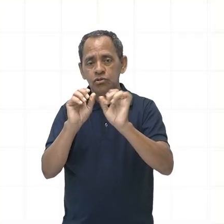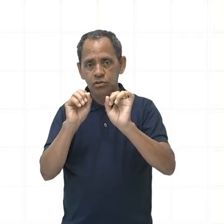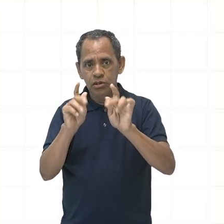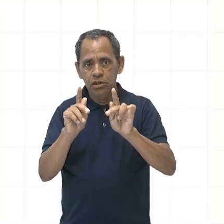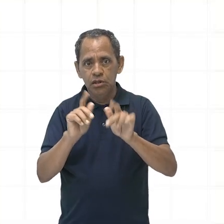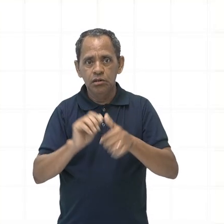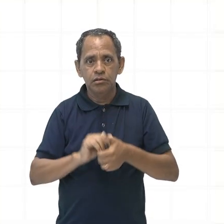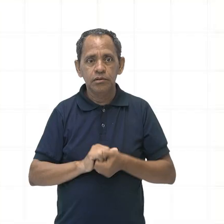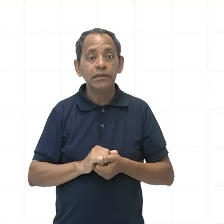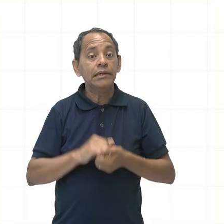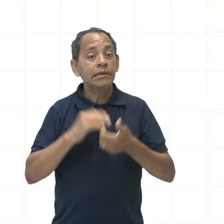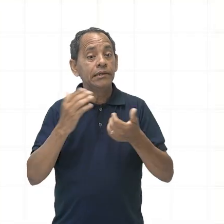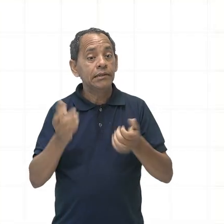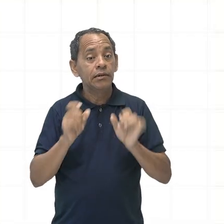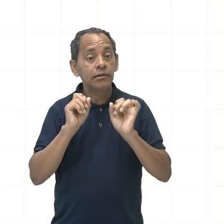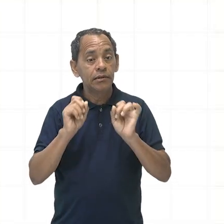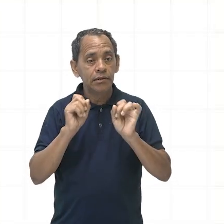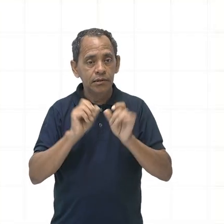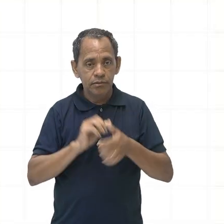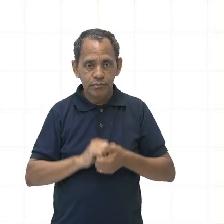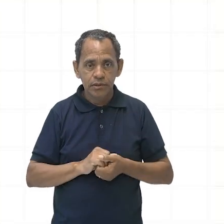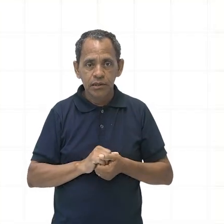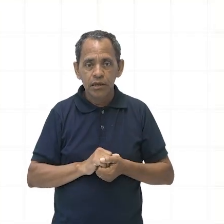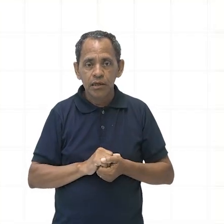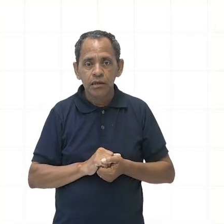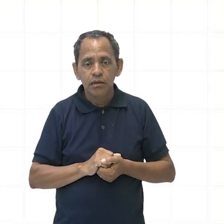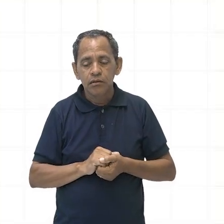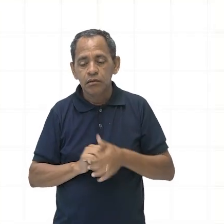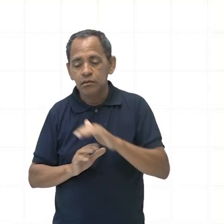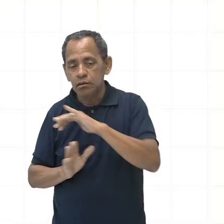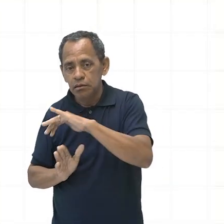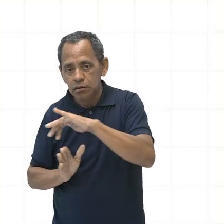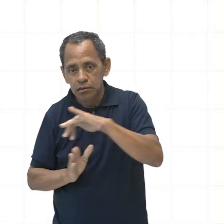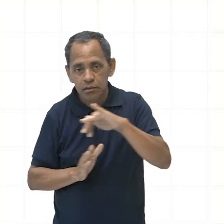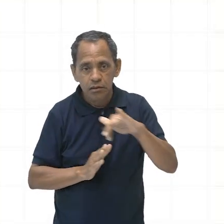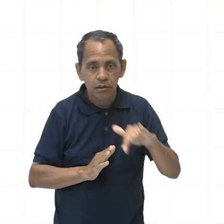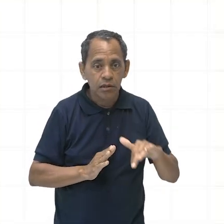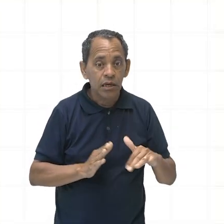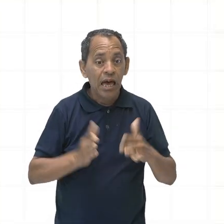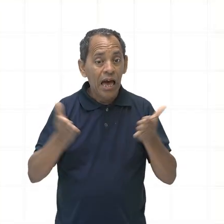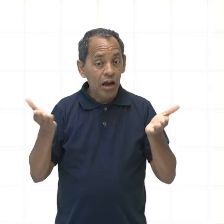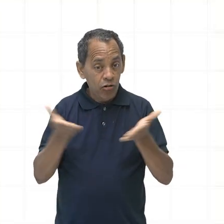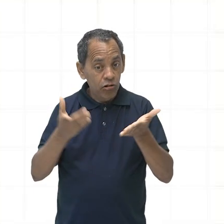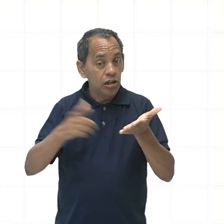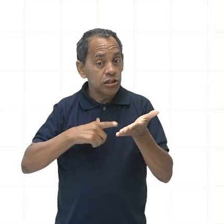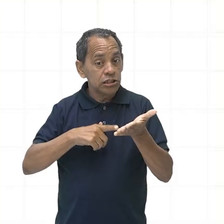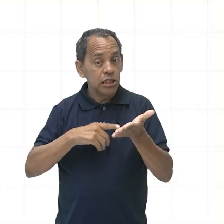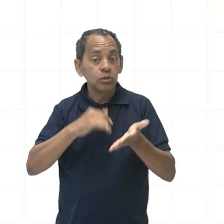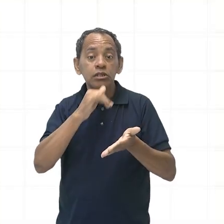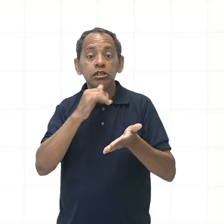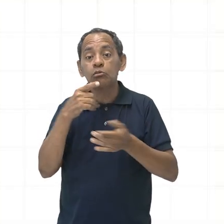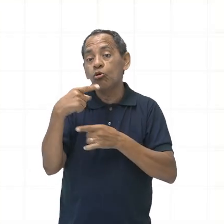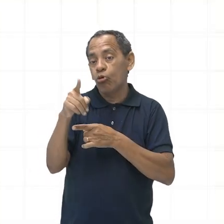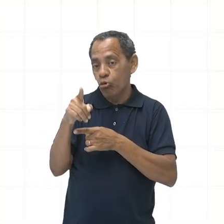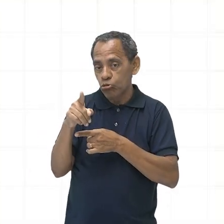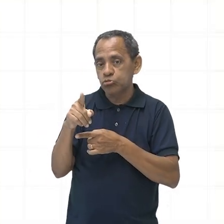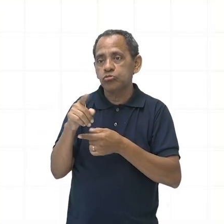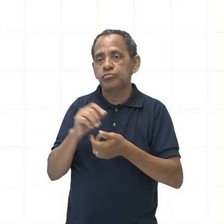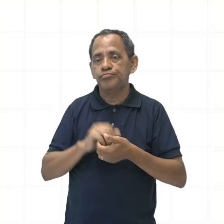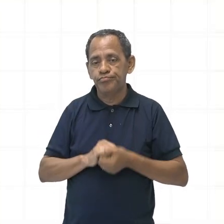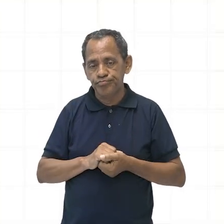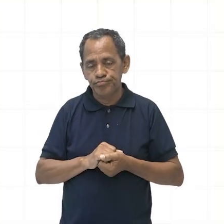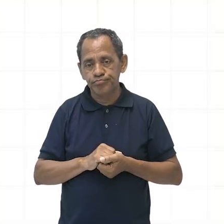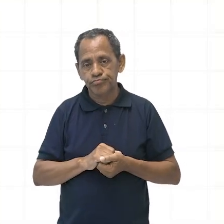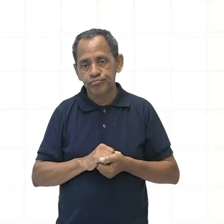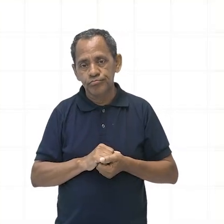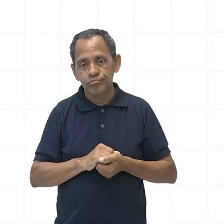certo? Então, agora a gente vai ter mais um caso de semelhança, que é o caso de